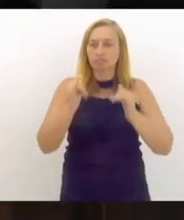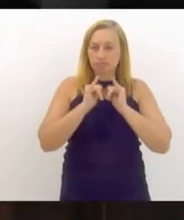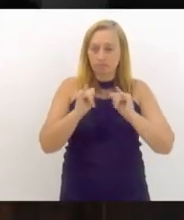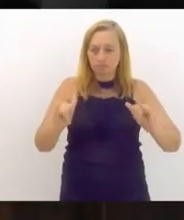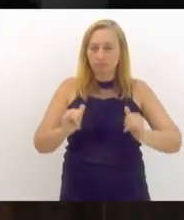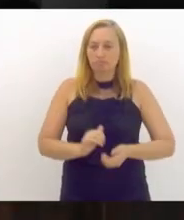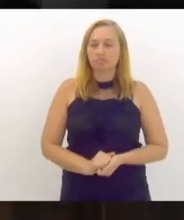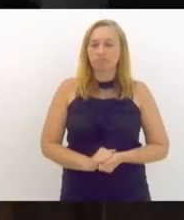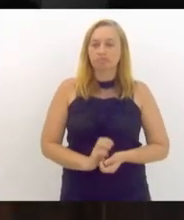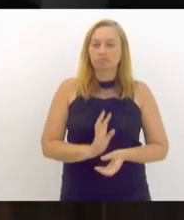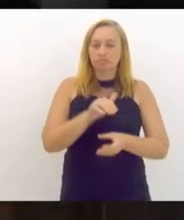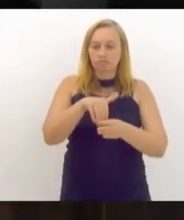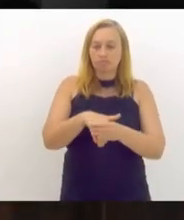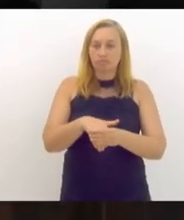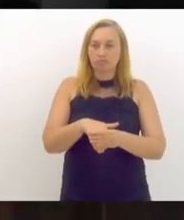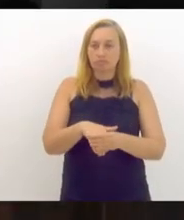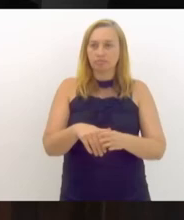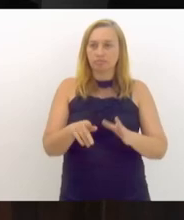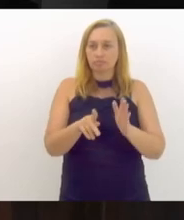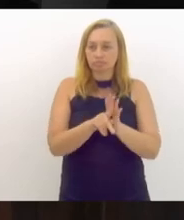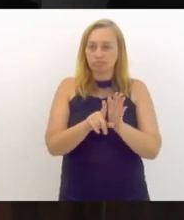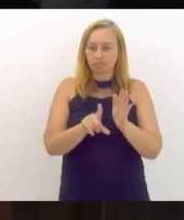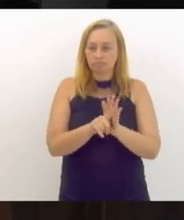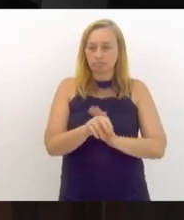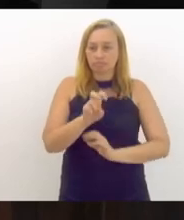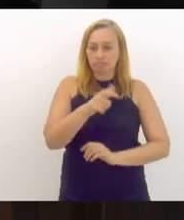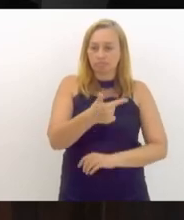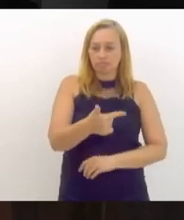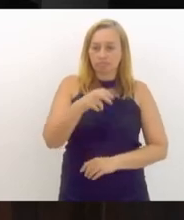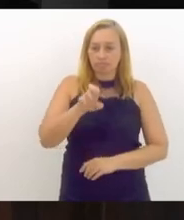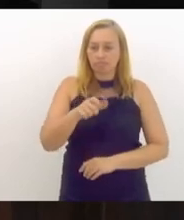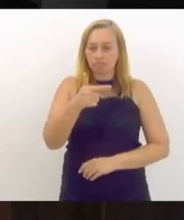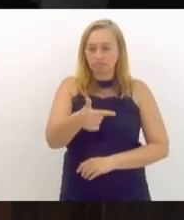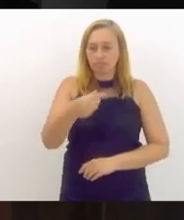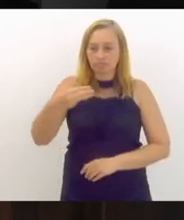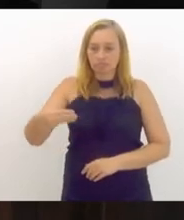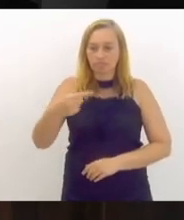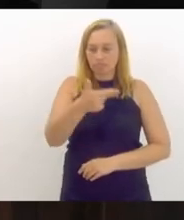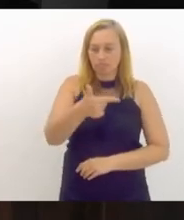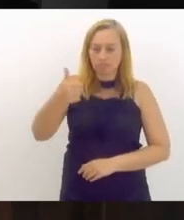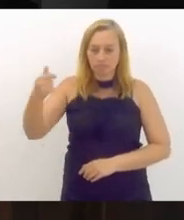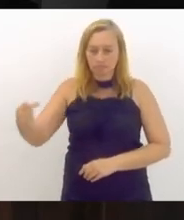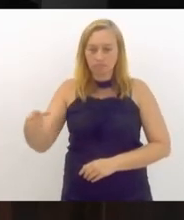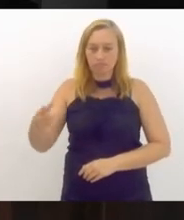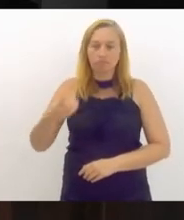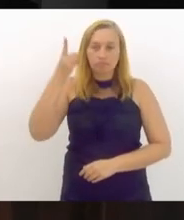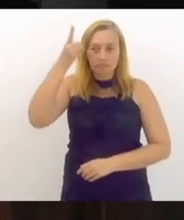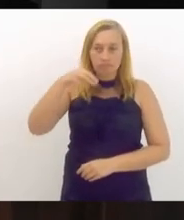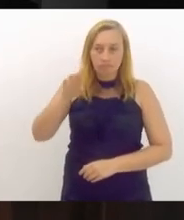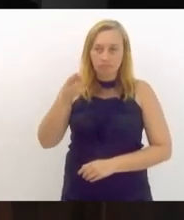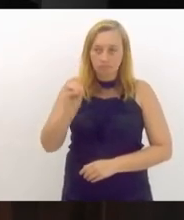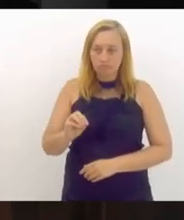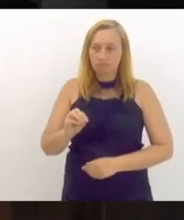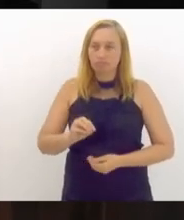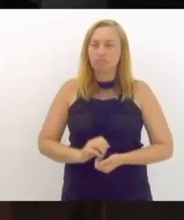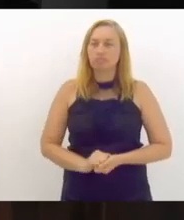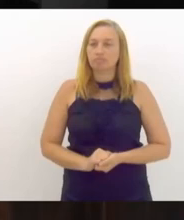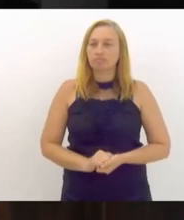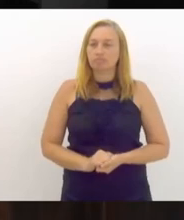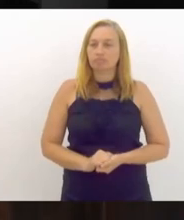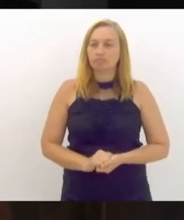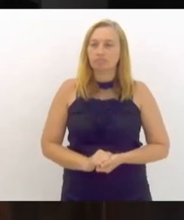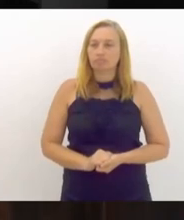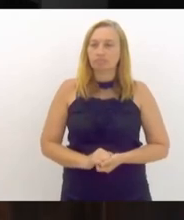Anuncio. Em votação, projeto de lei número 2523 de 2017, de autoria do deputado Bruno Dauaire, que dispõe